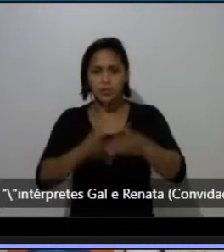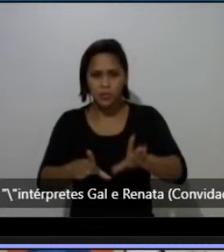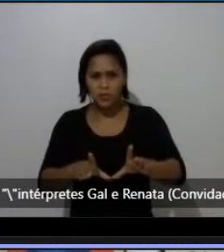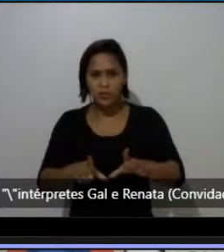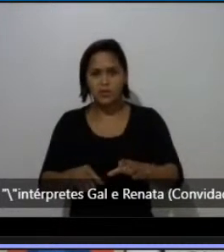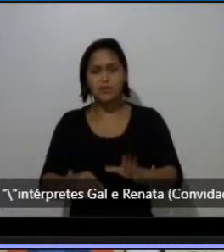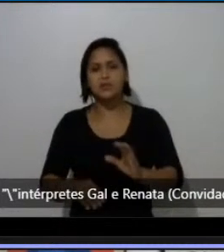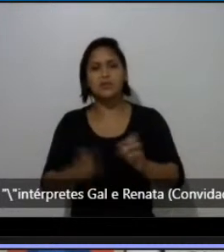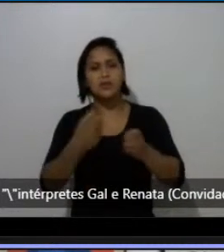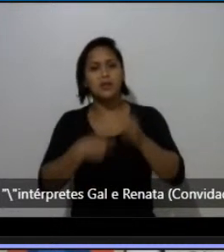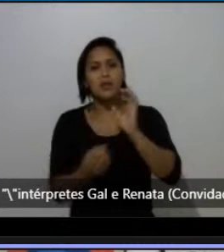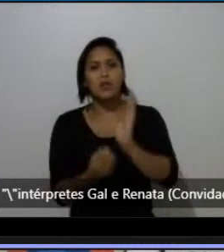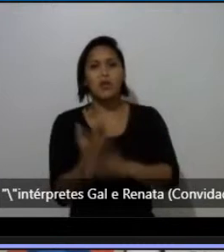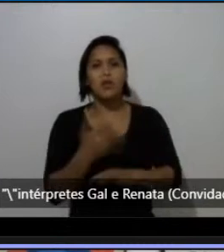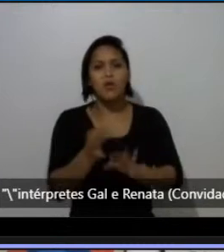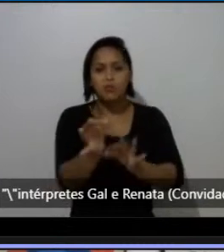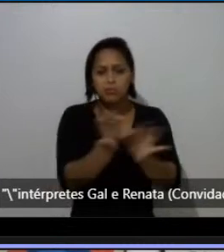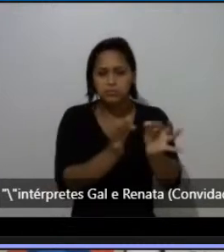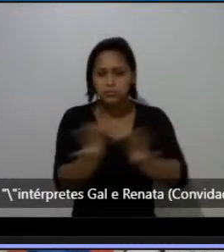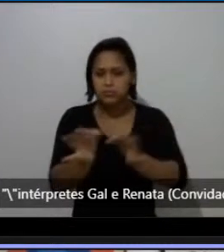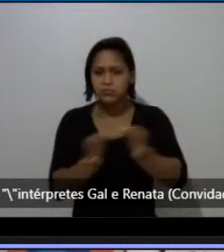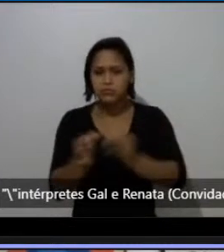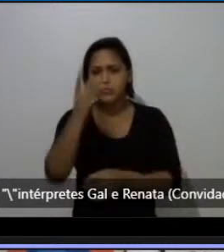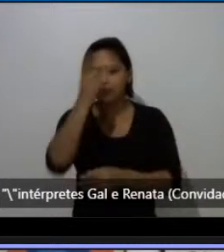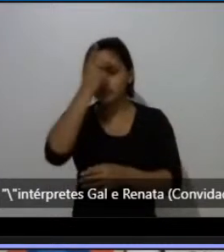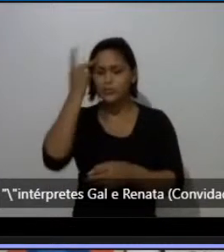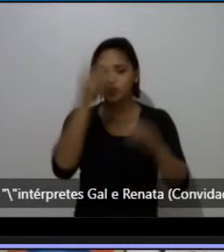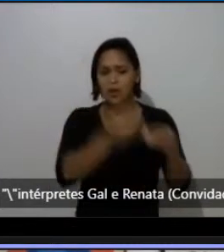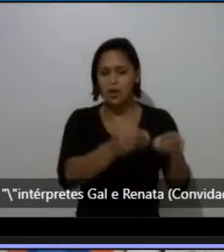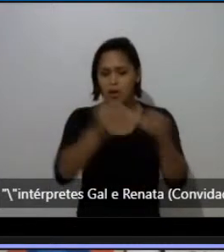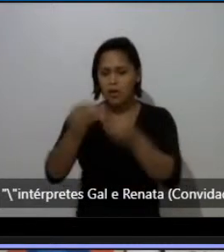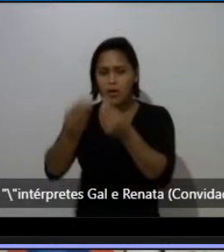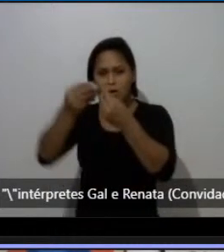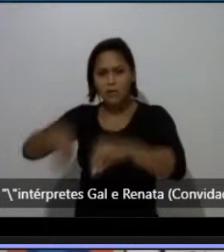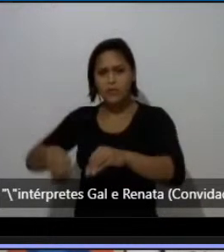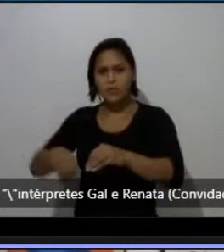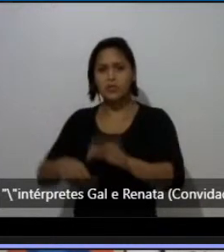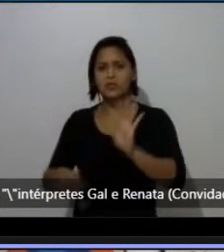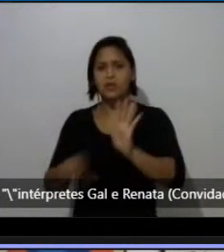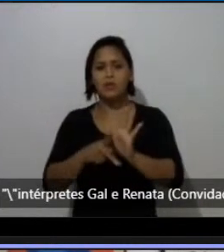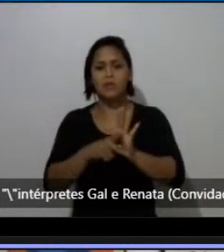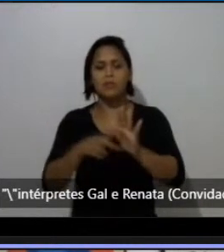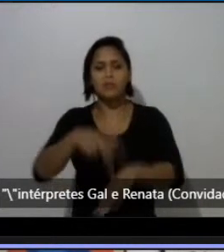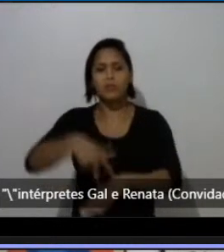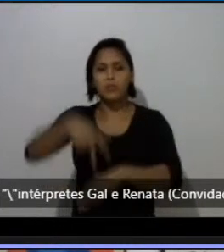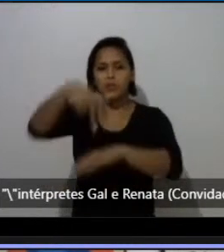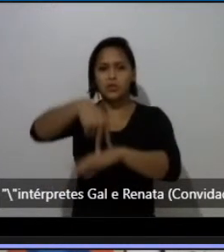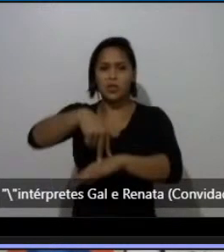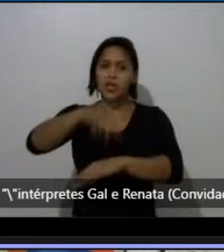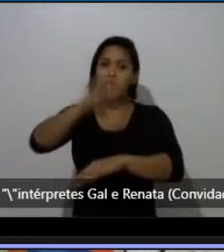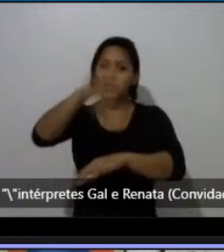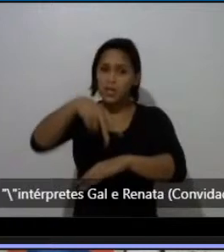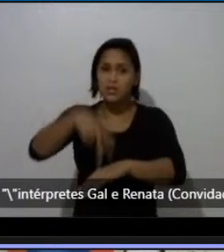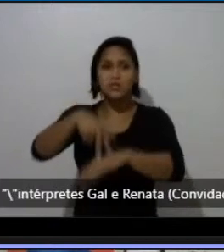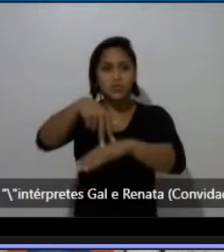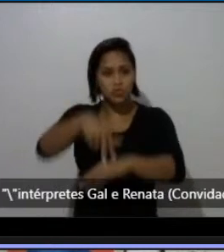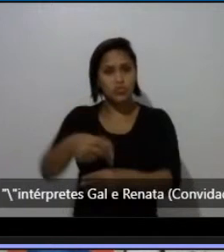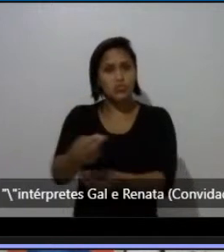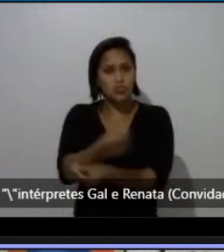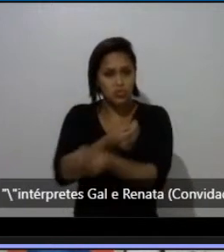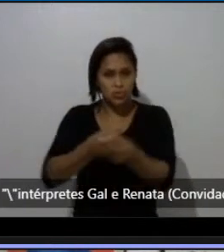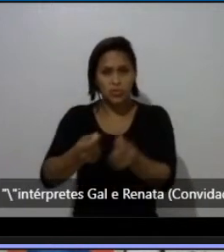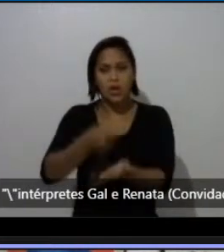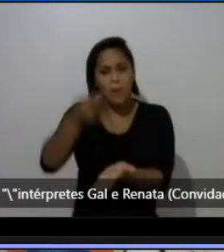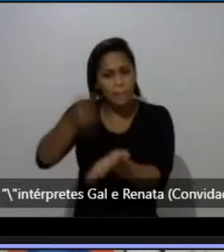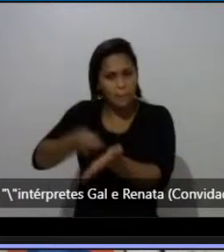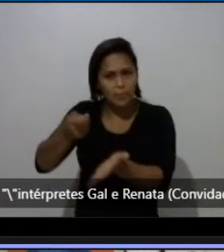esses mecanismos de desvalorização dos sujeitos, que são protagonistas desses movimentos e sustentam as suas exclusões da polis,